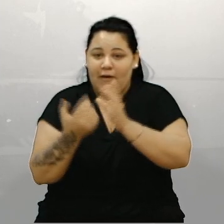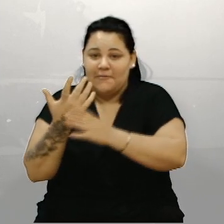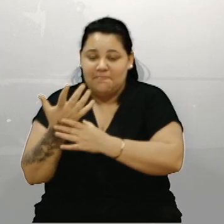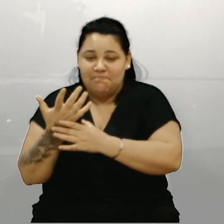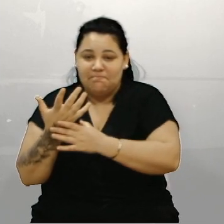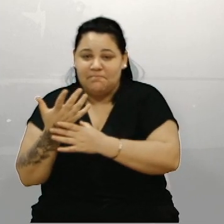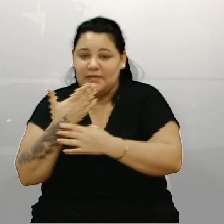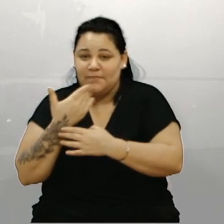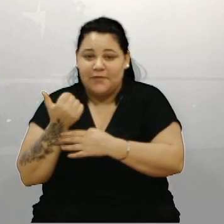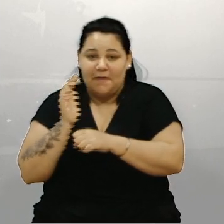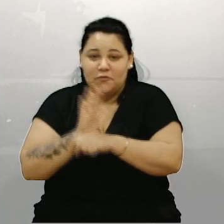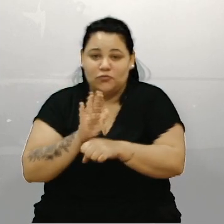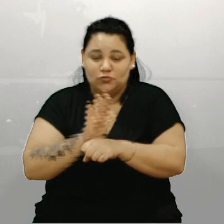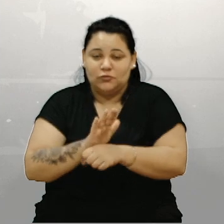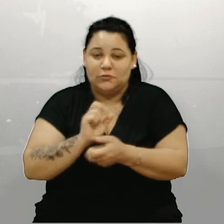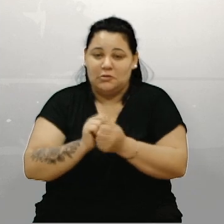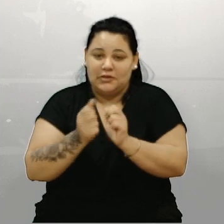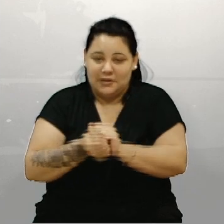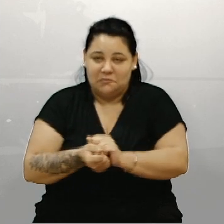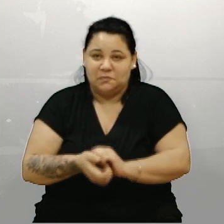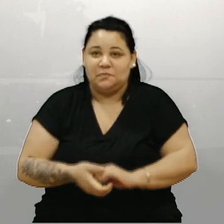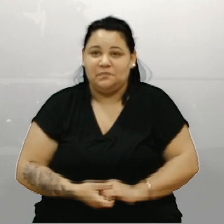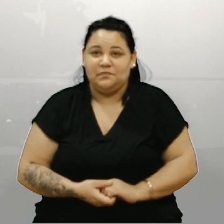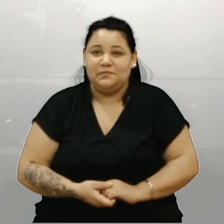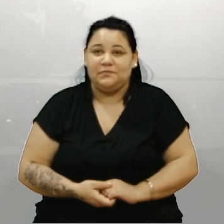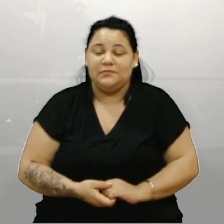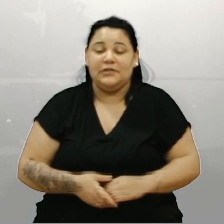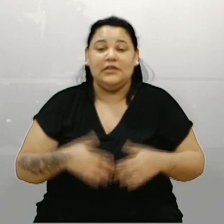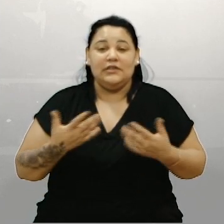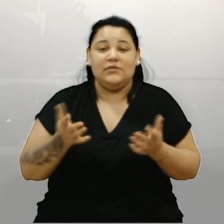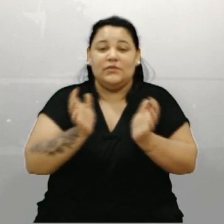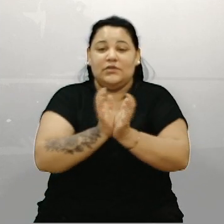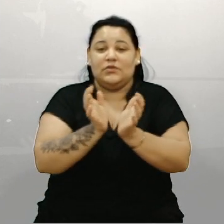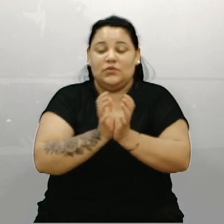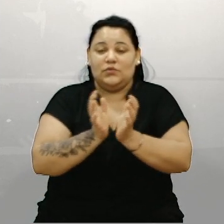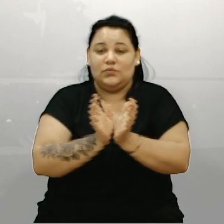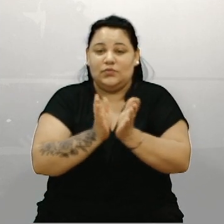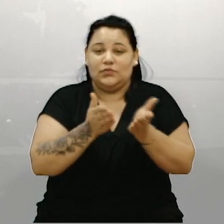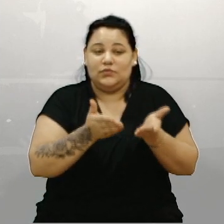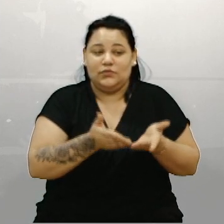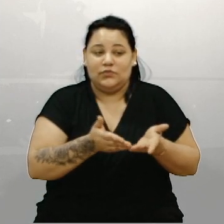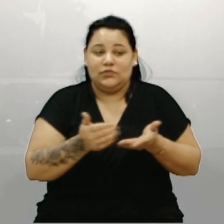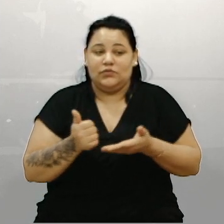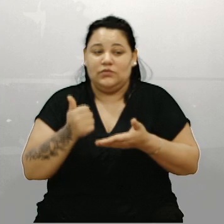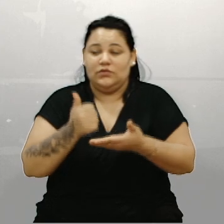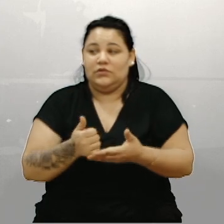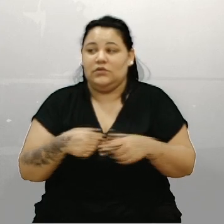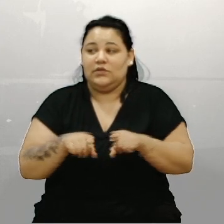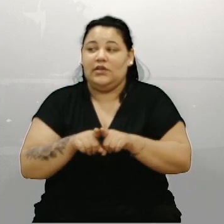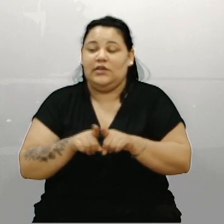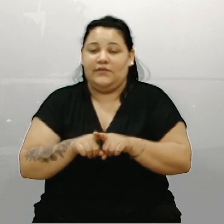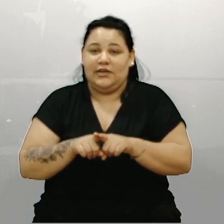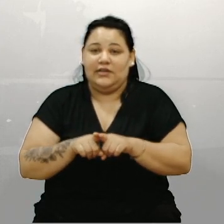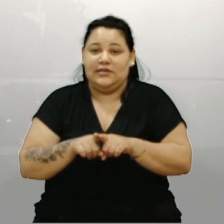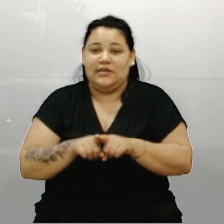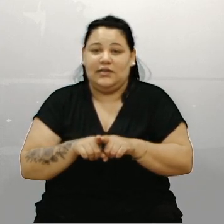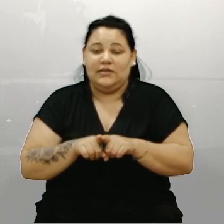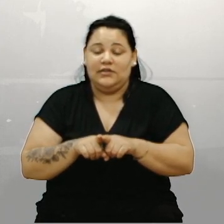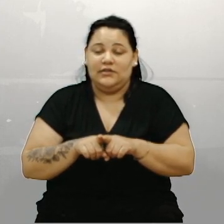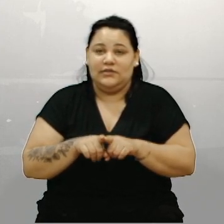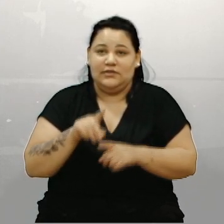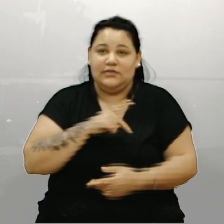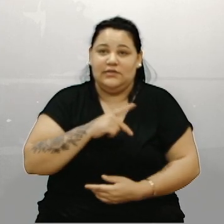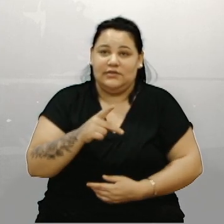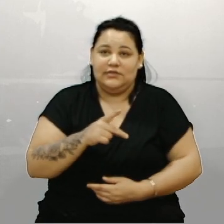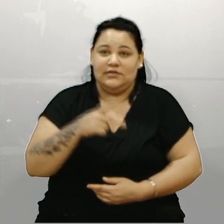o artesanato. Então, esta frente ela é composta por este vereador, né, que está como presidente, mas também